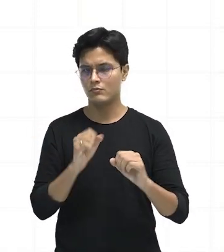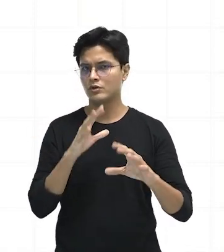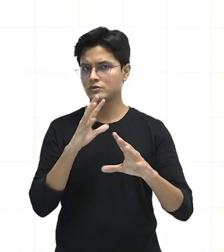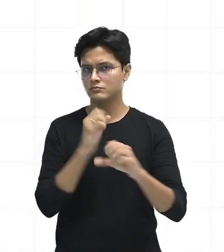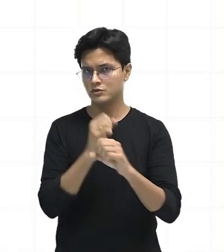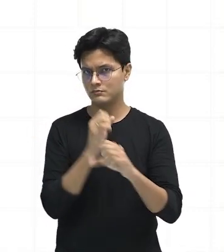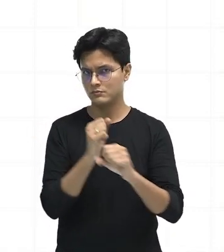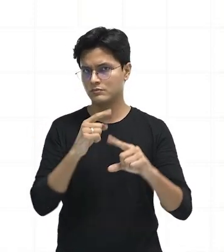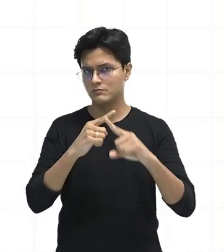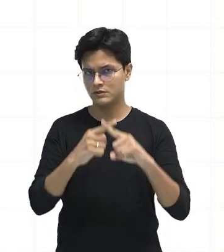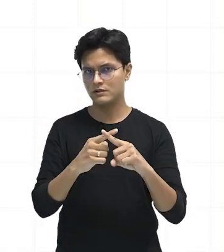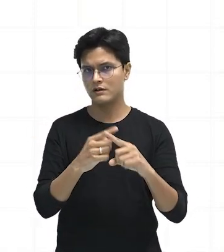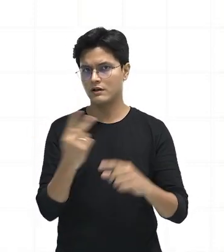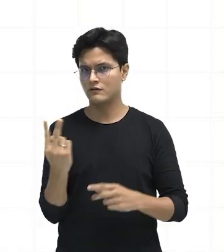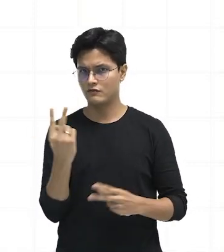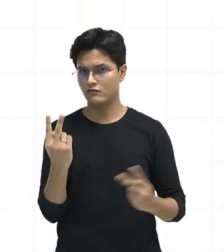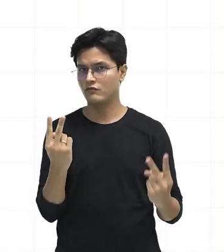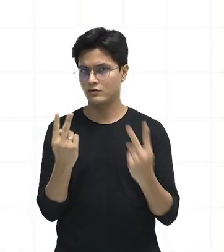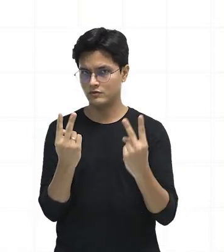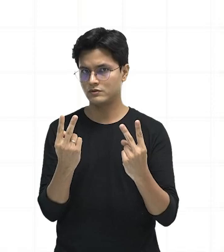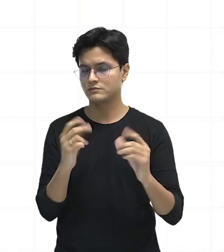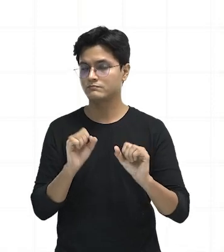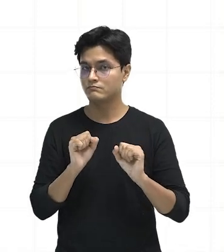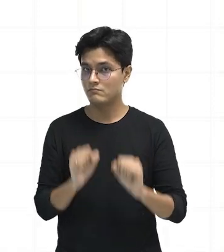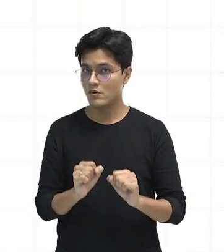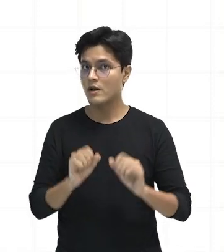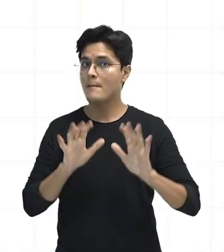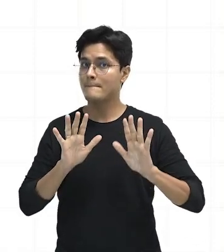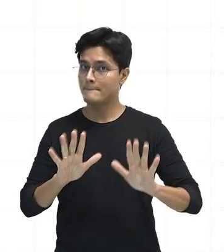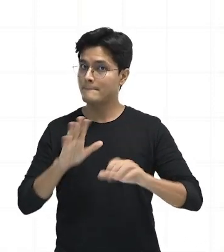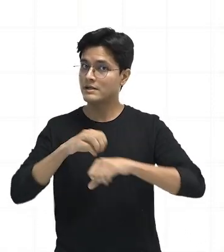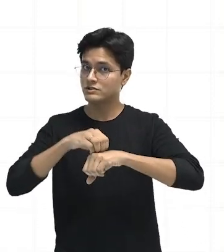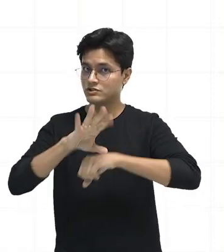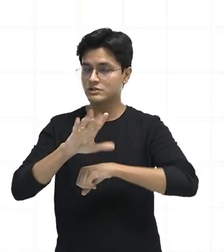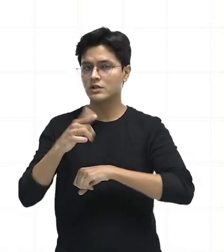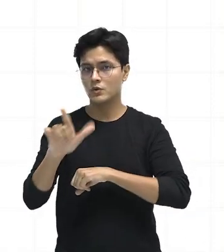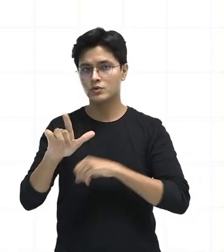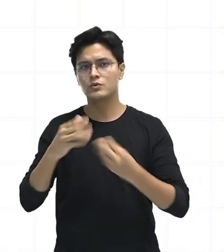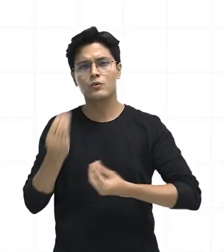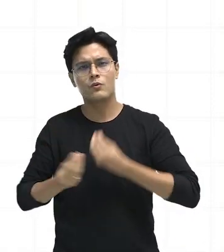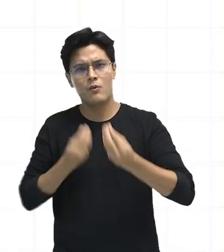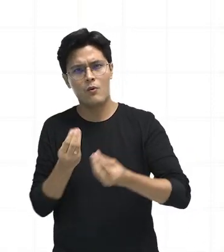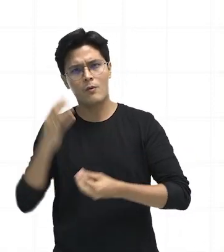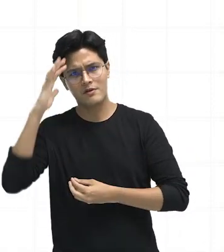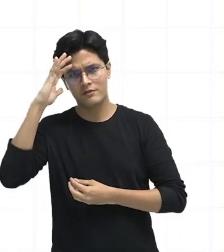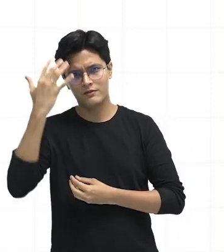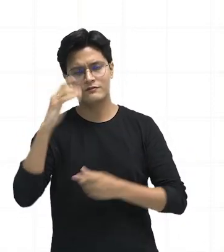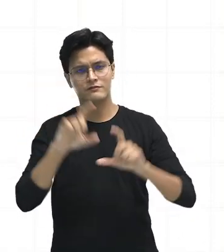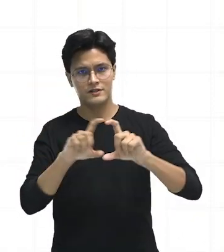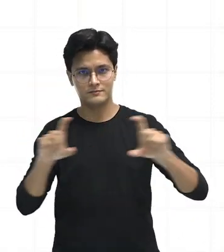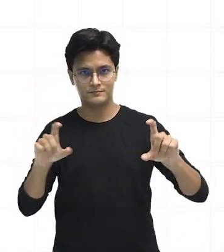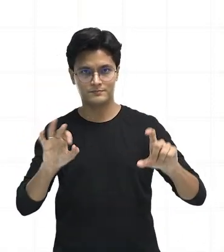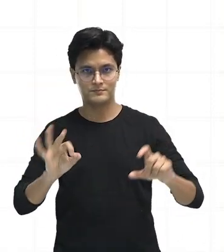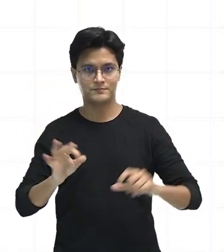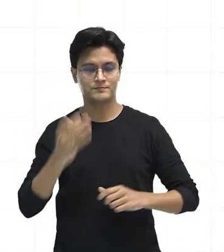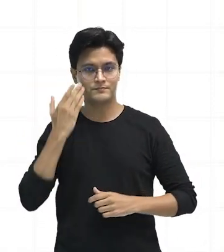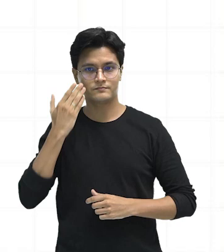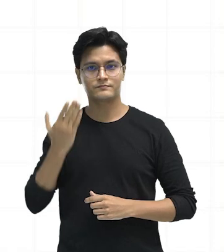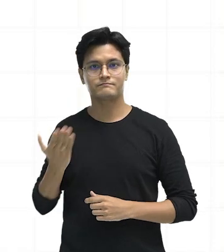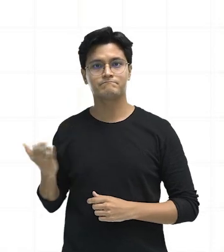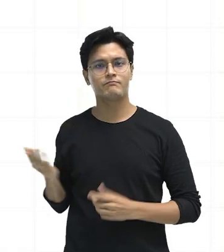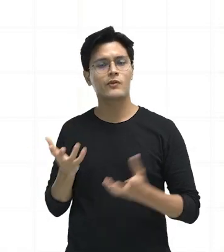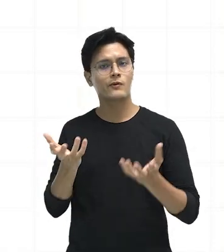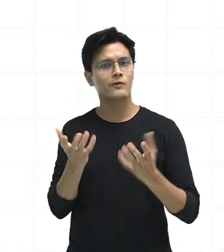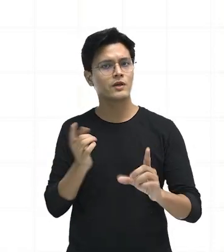esses valores? Pode, mas eu vou te mostrar uma outra dica de como resolver essa equação. Veja bem, eu